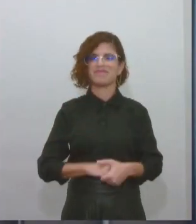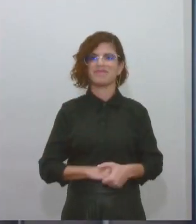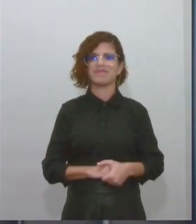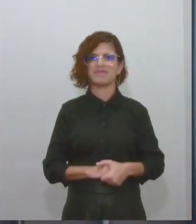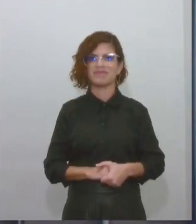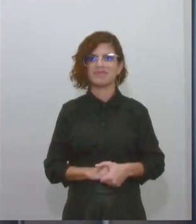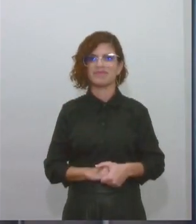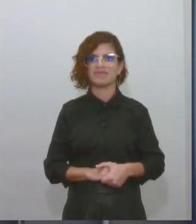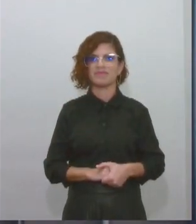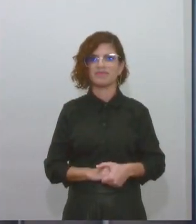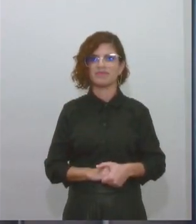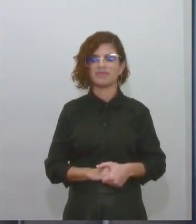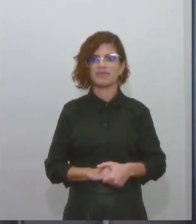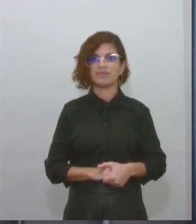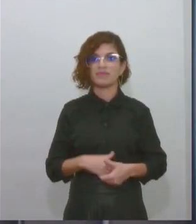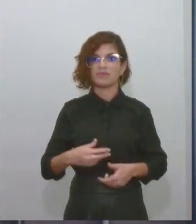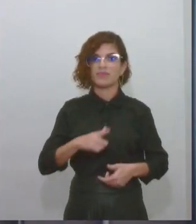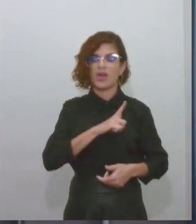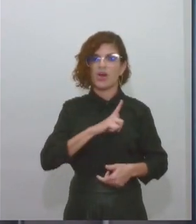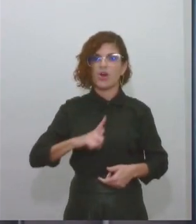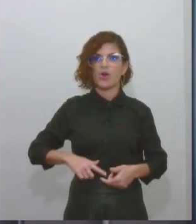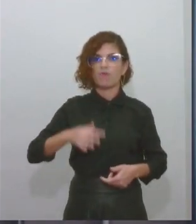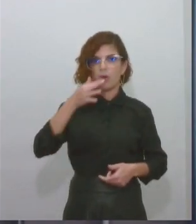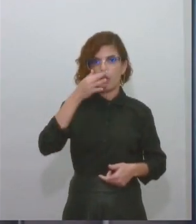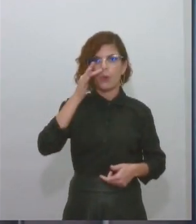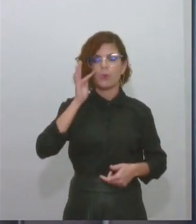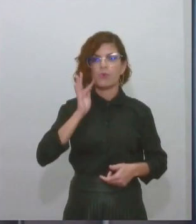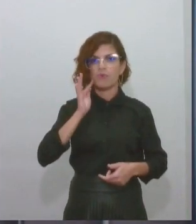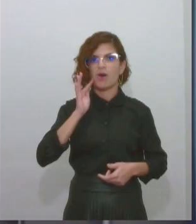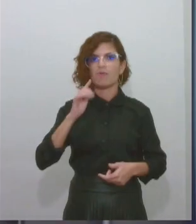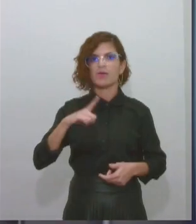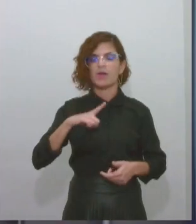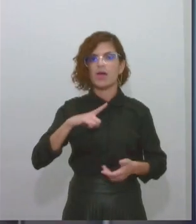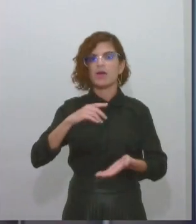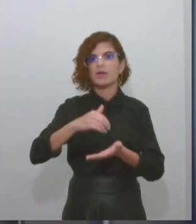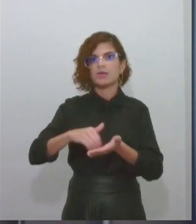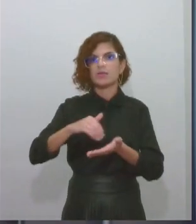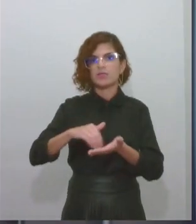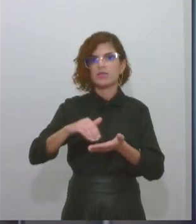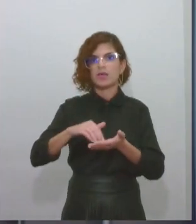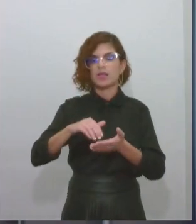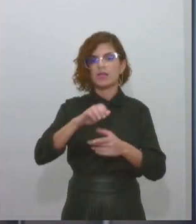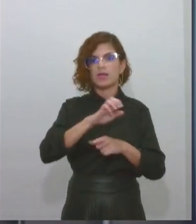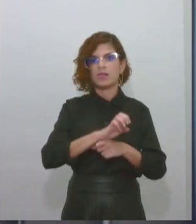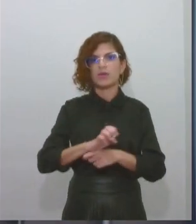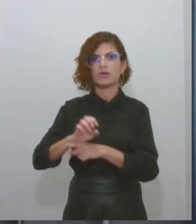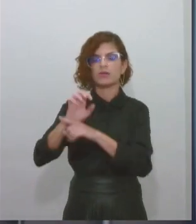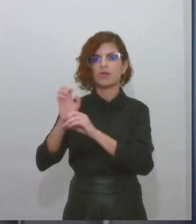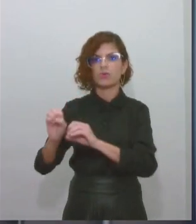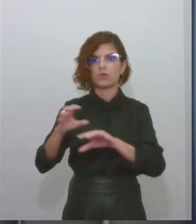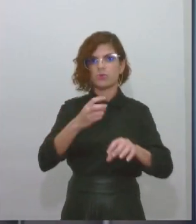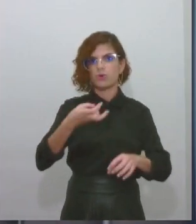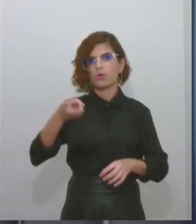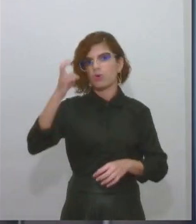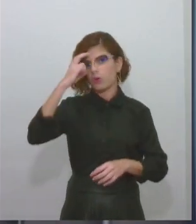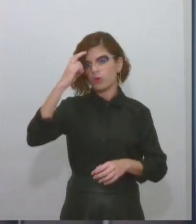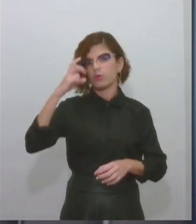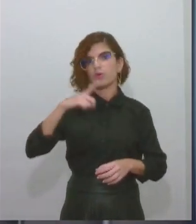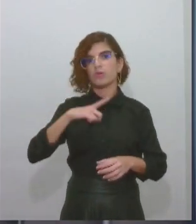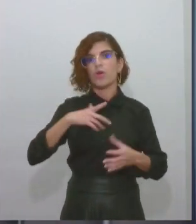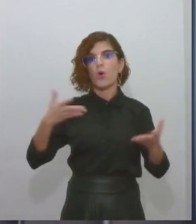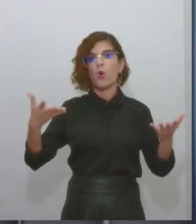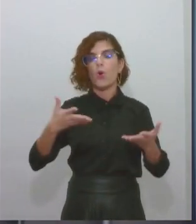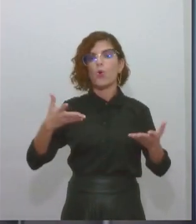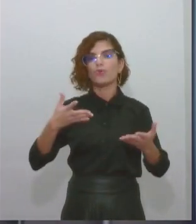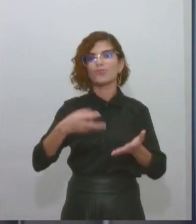O governador Fábio Mitidieri, por meio da Secretaria de Estado da Educação e da Cultura, entregou na manhã de hoje os prêmios